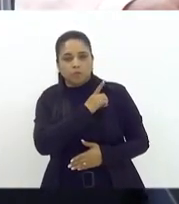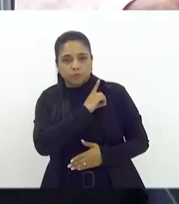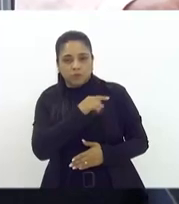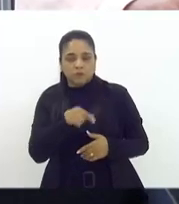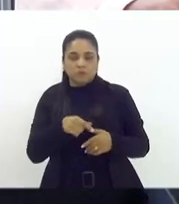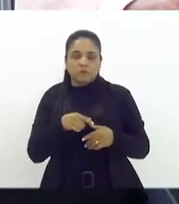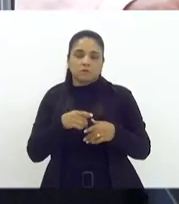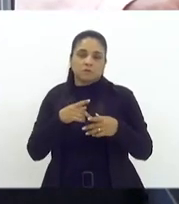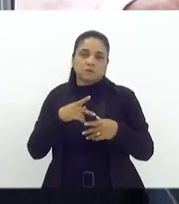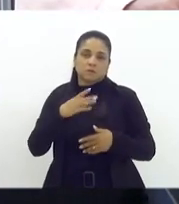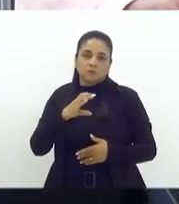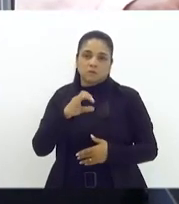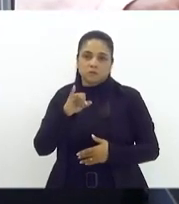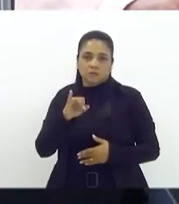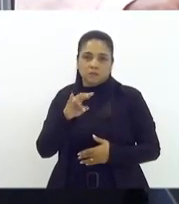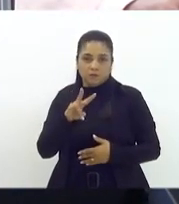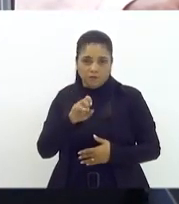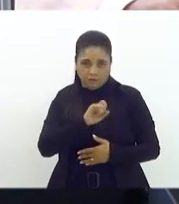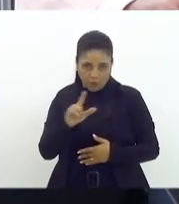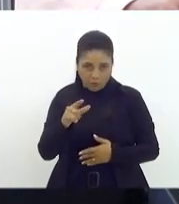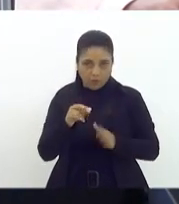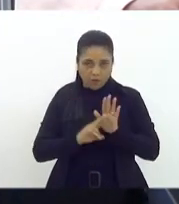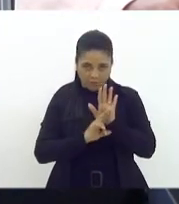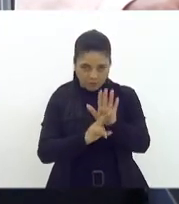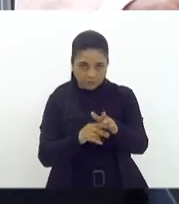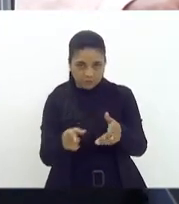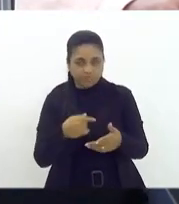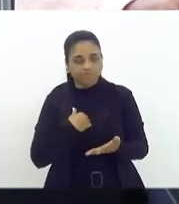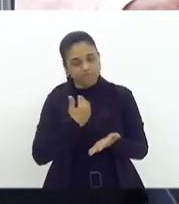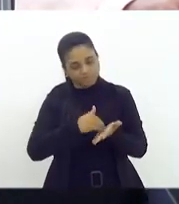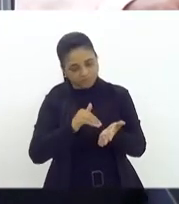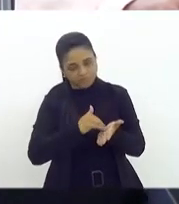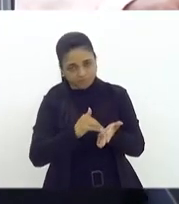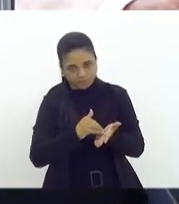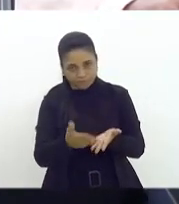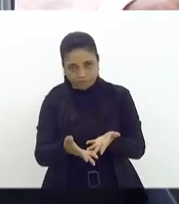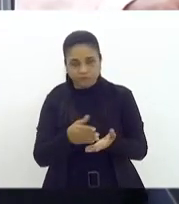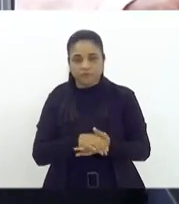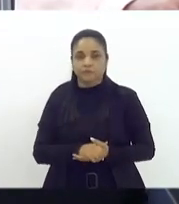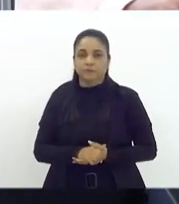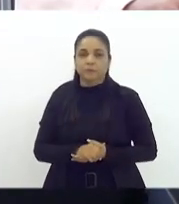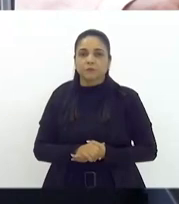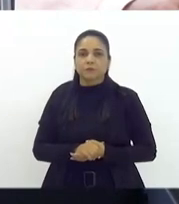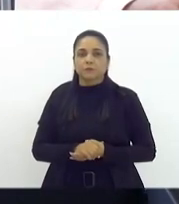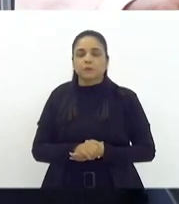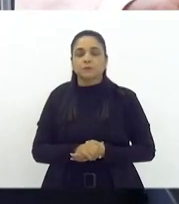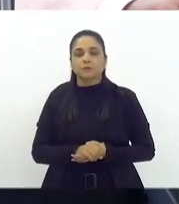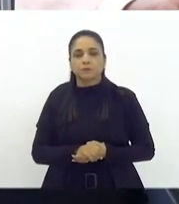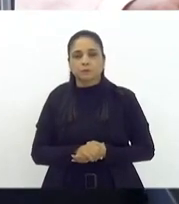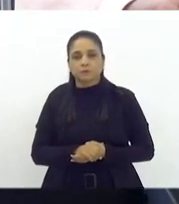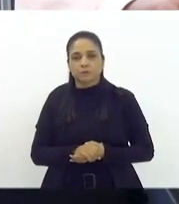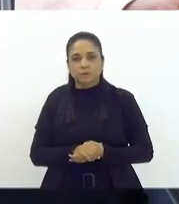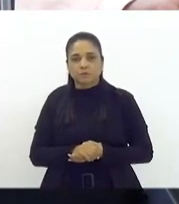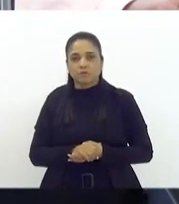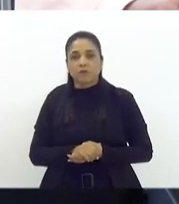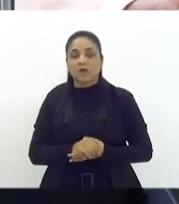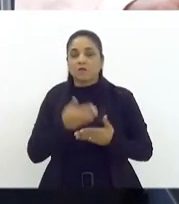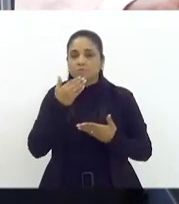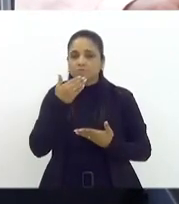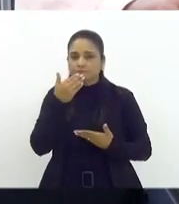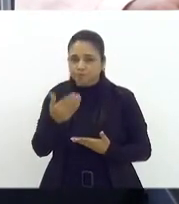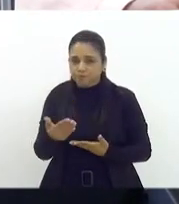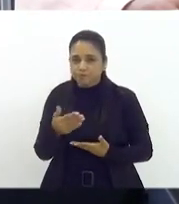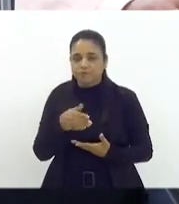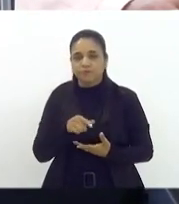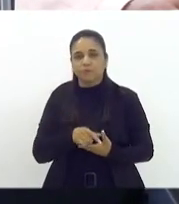com o próprio secretário e eu gostaria de solicitar